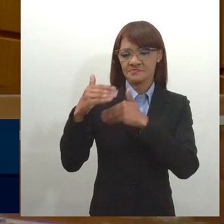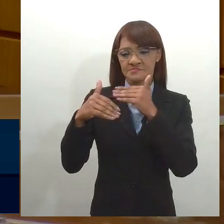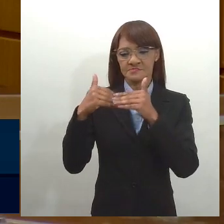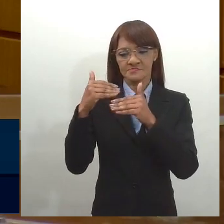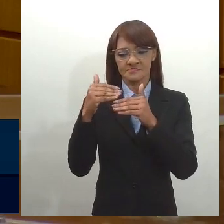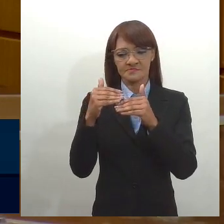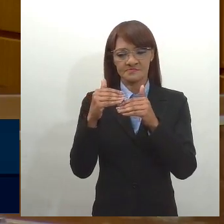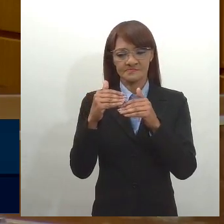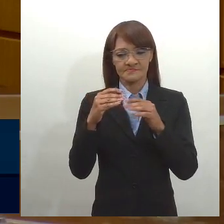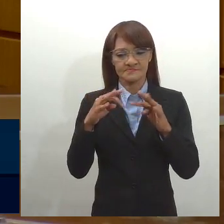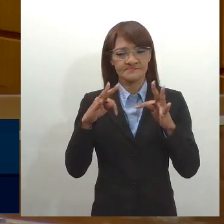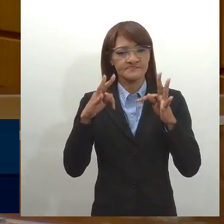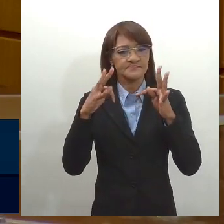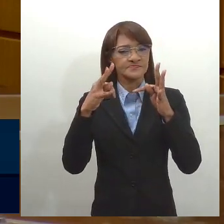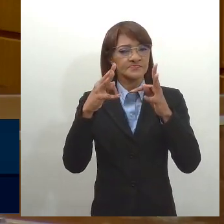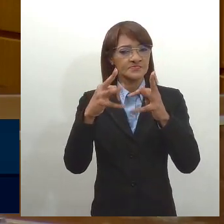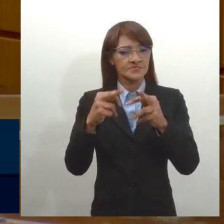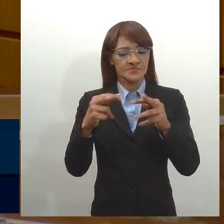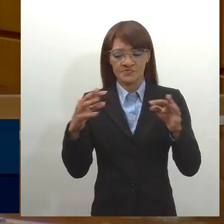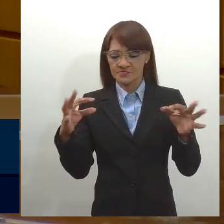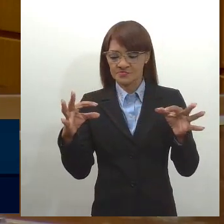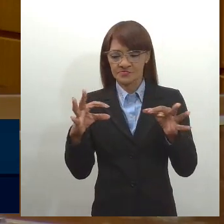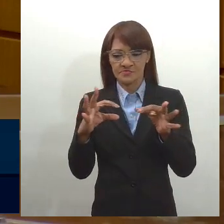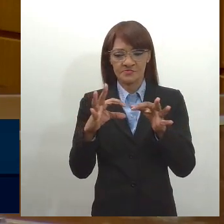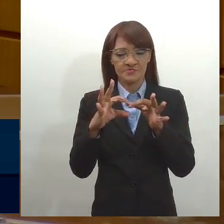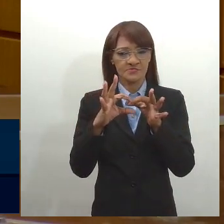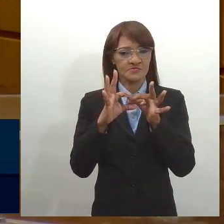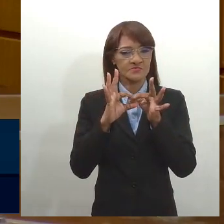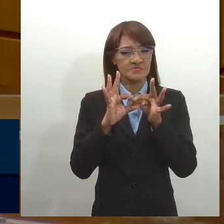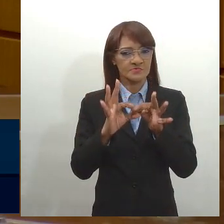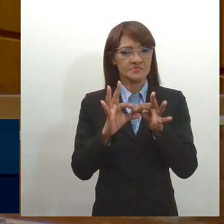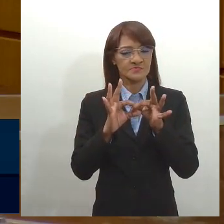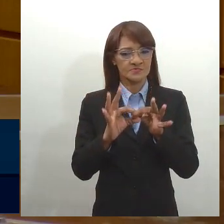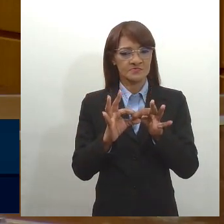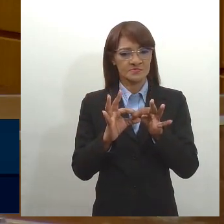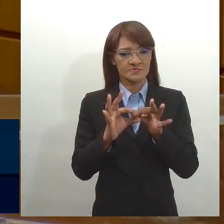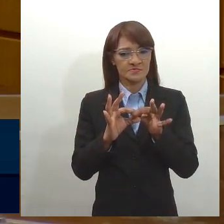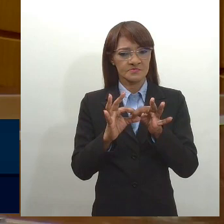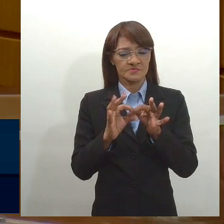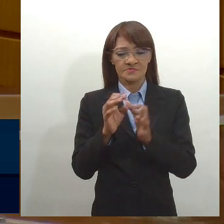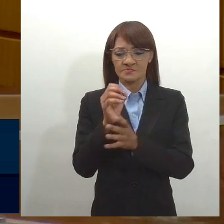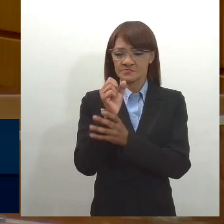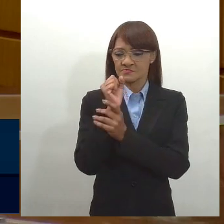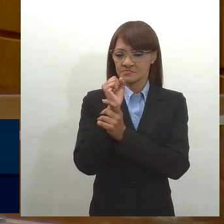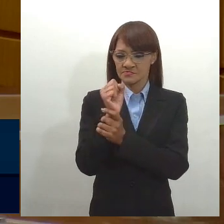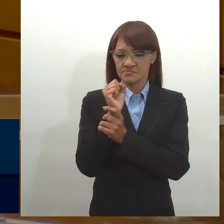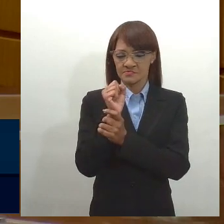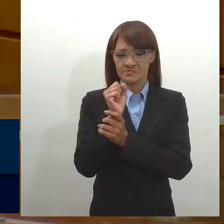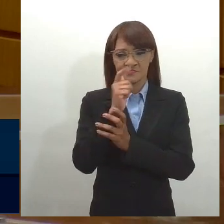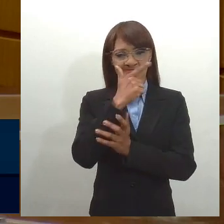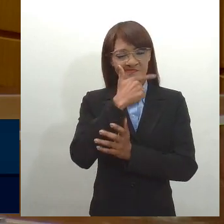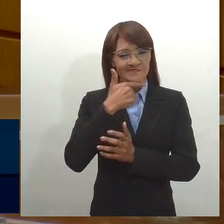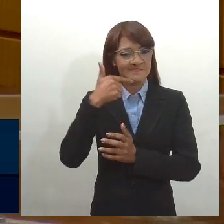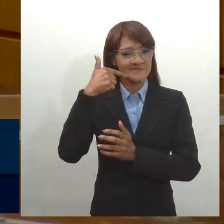são ouvidas e principalmente garantindo o sorriso de cada um de nós.